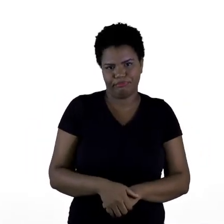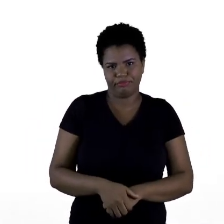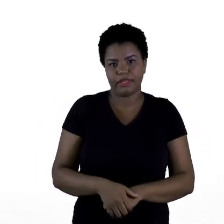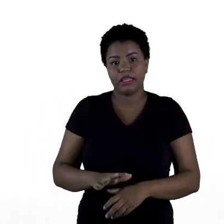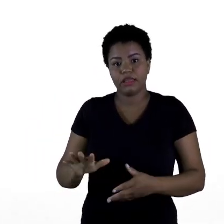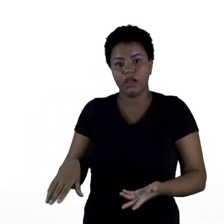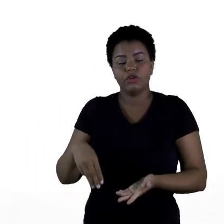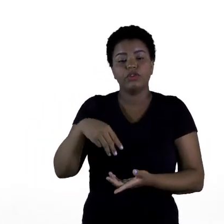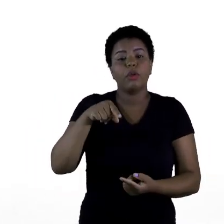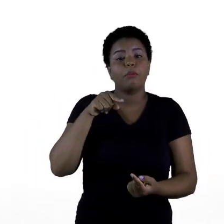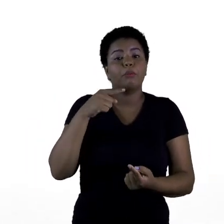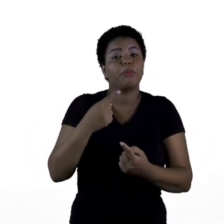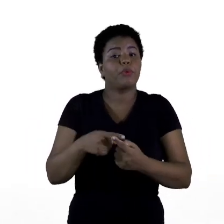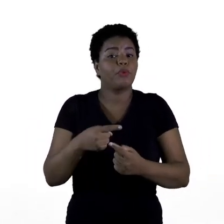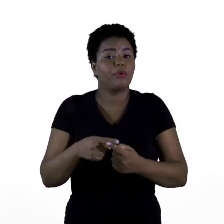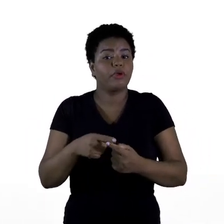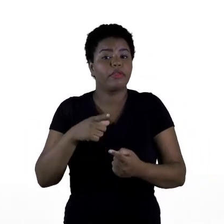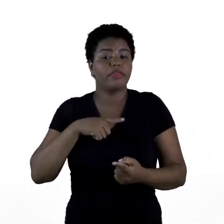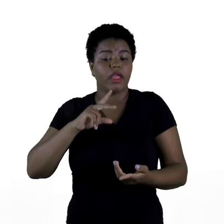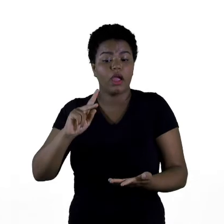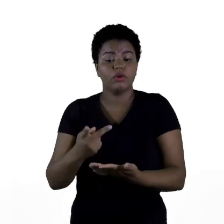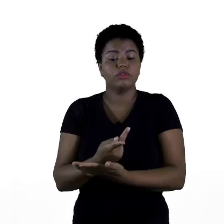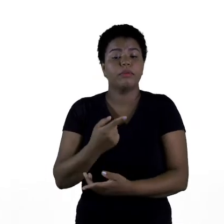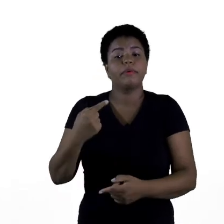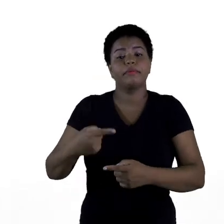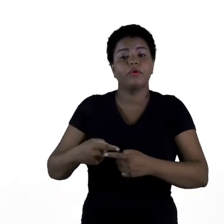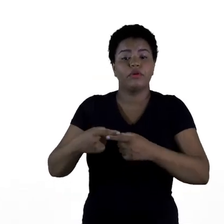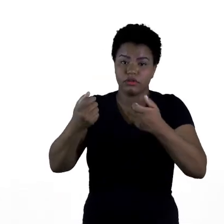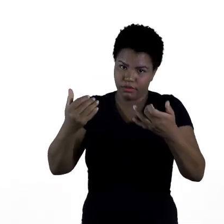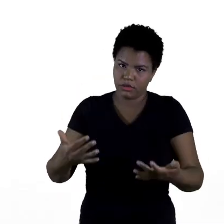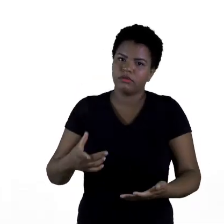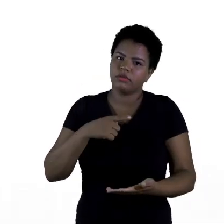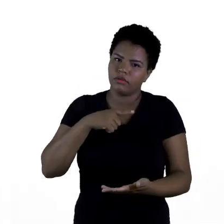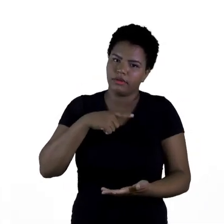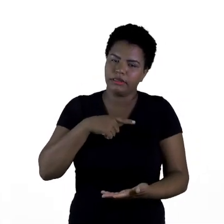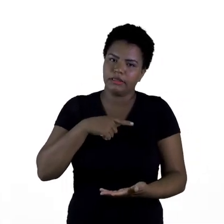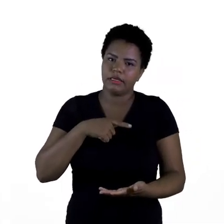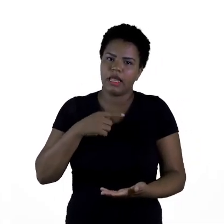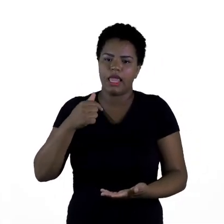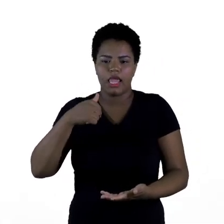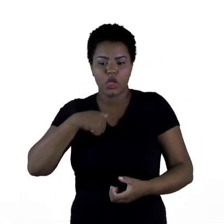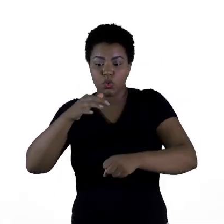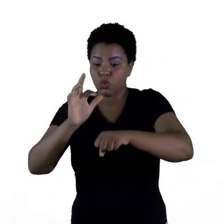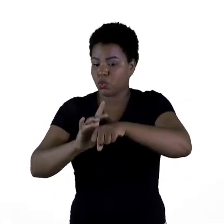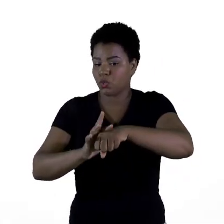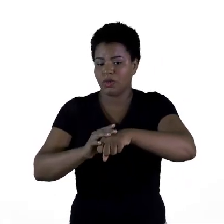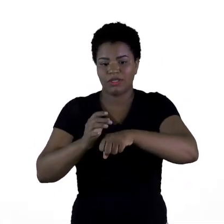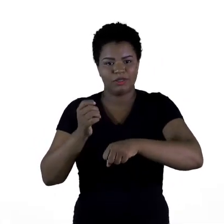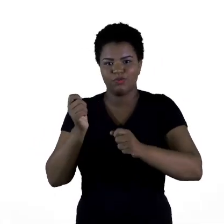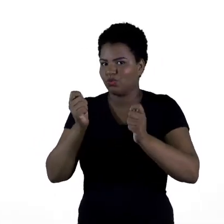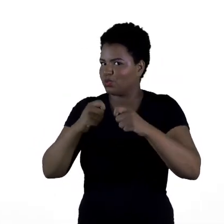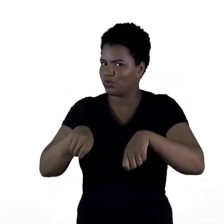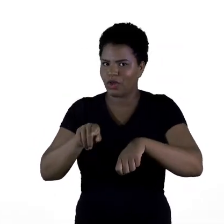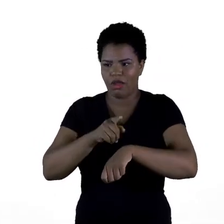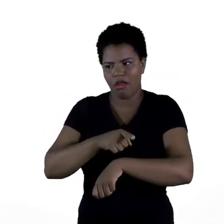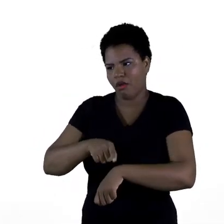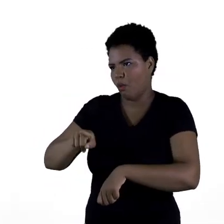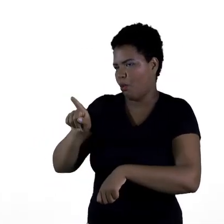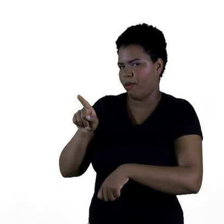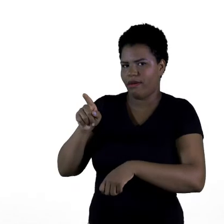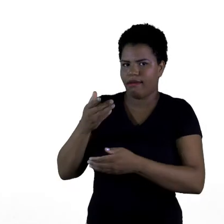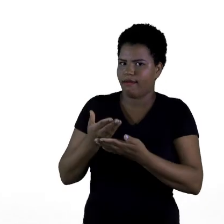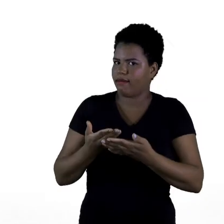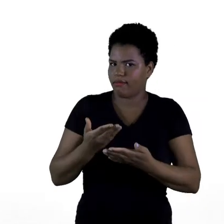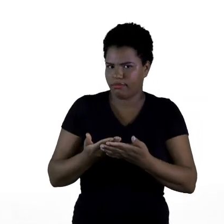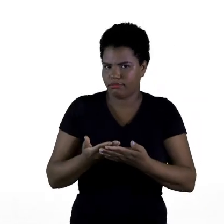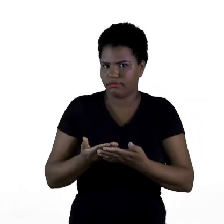causa. Como fiquei doente, não pude ir à aula. Olha o como. Está justificando, está dando